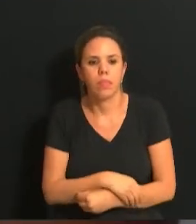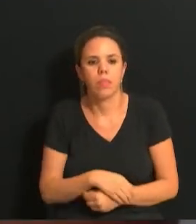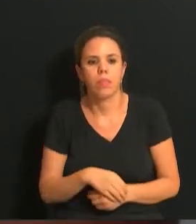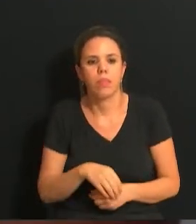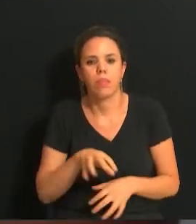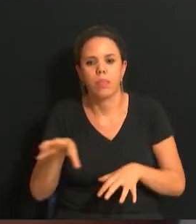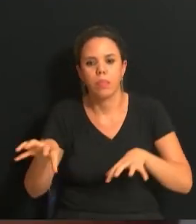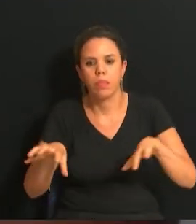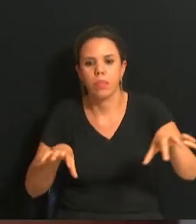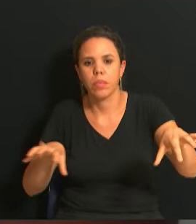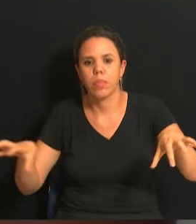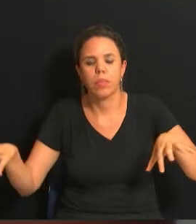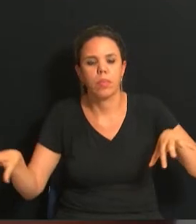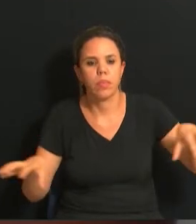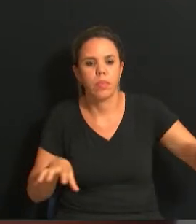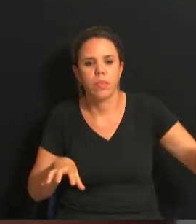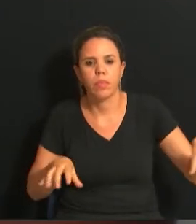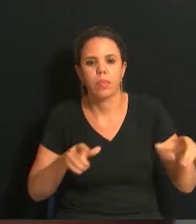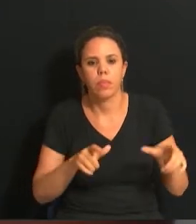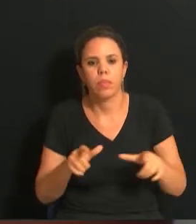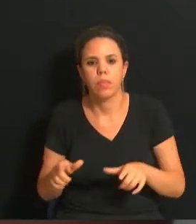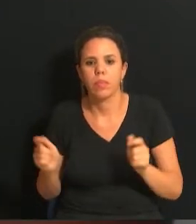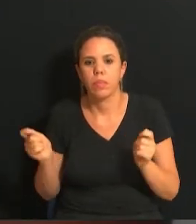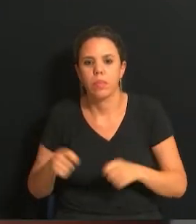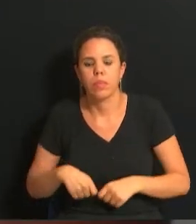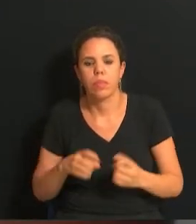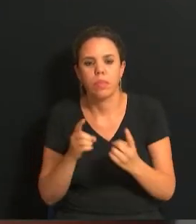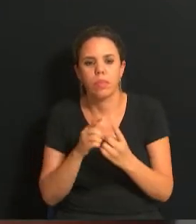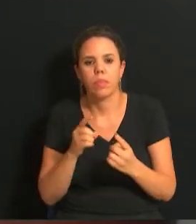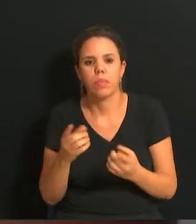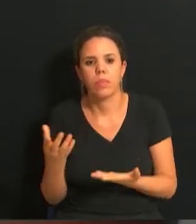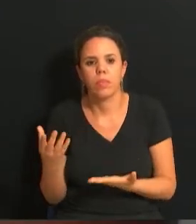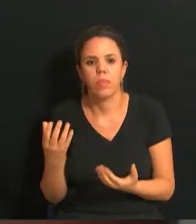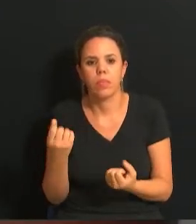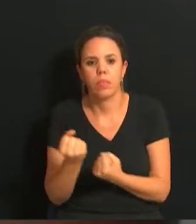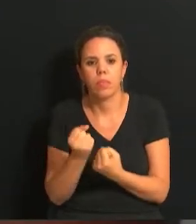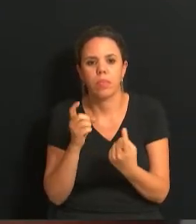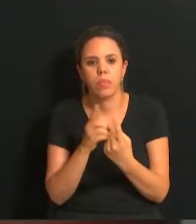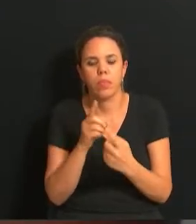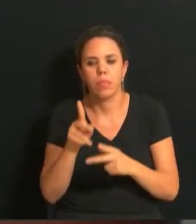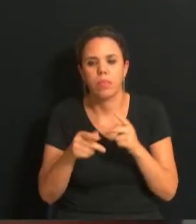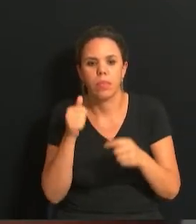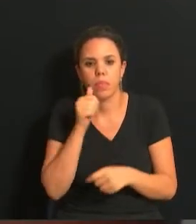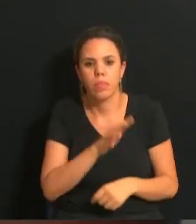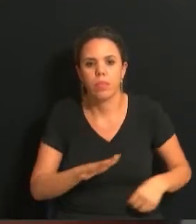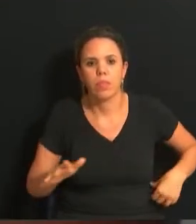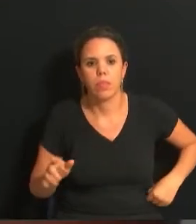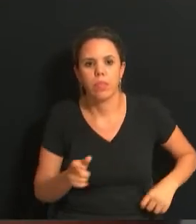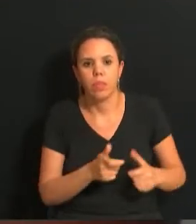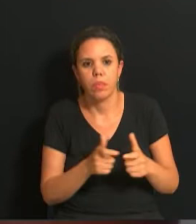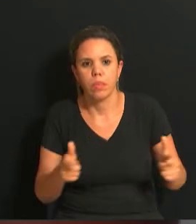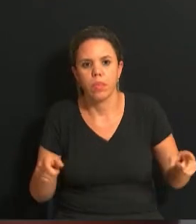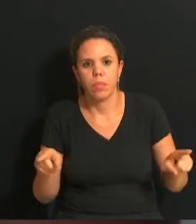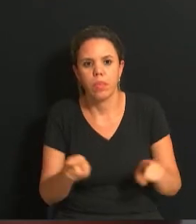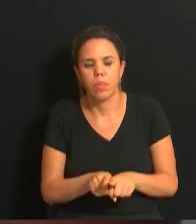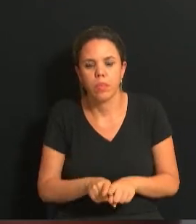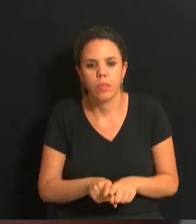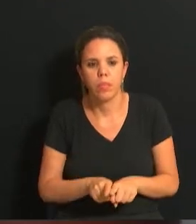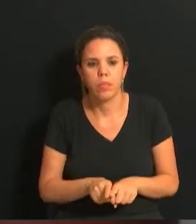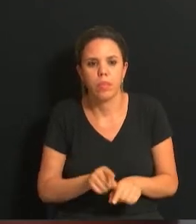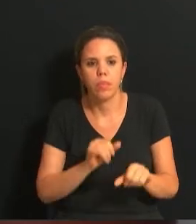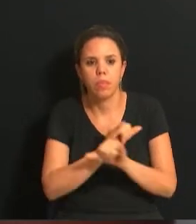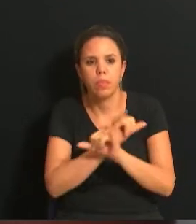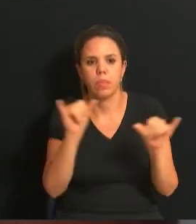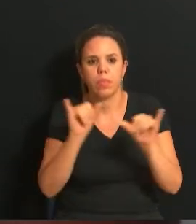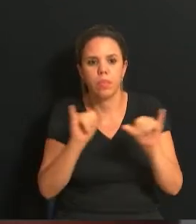descentralizados, espaços para que possam atender, acolher essas mulheres e aumentar também a informação. Essas